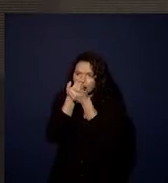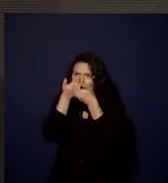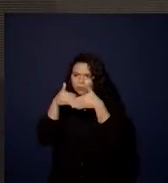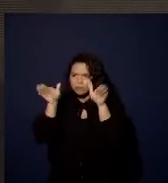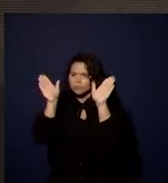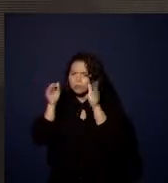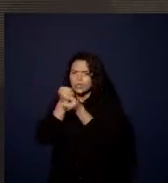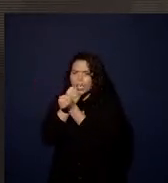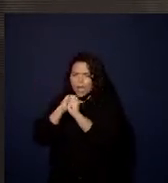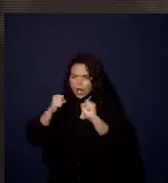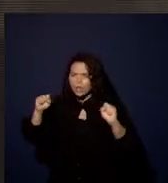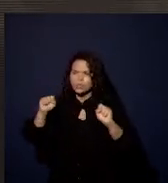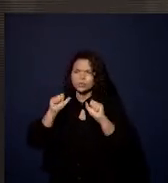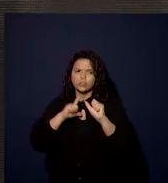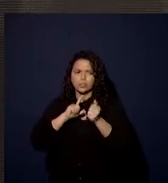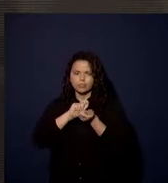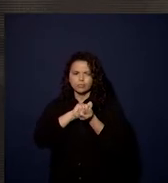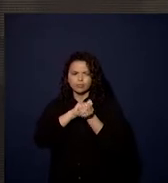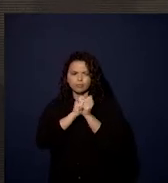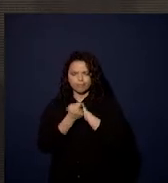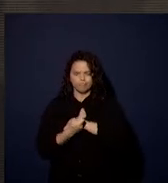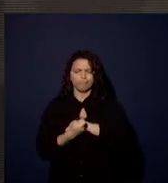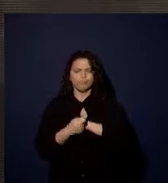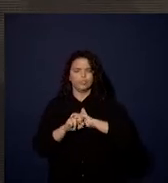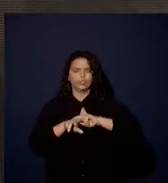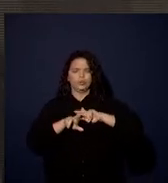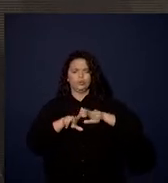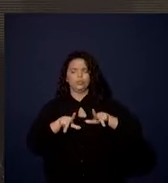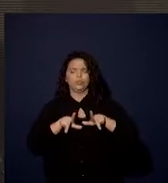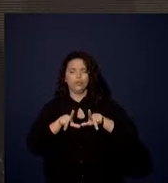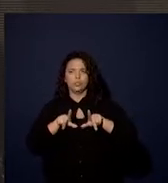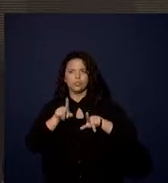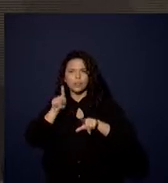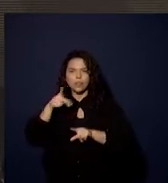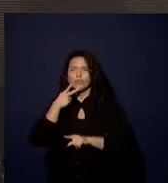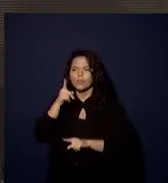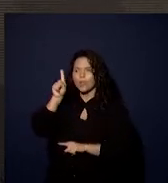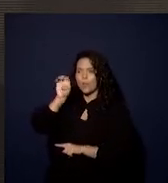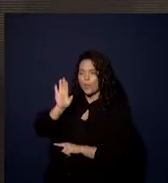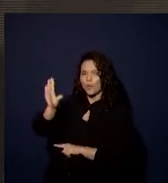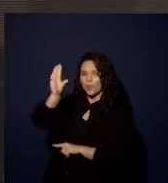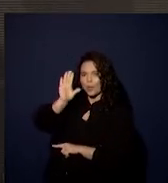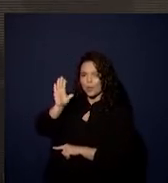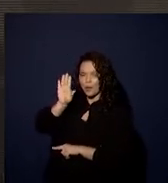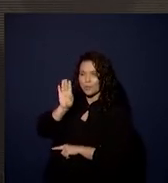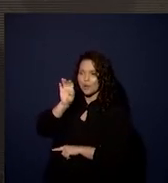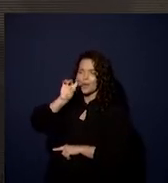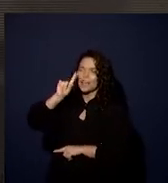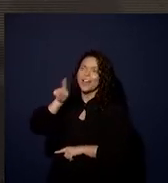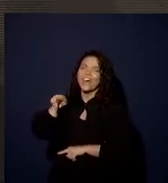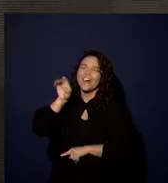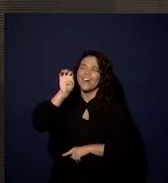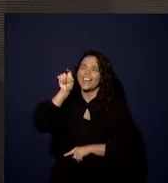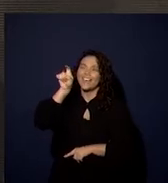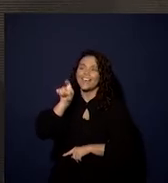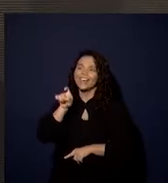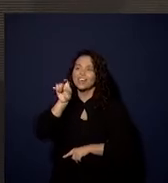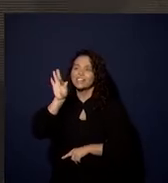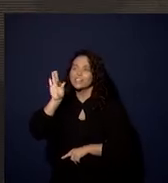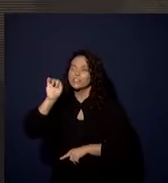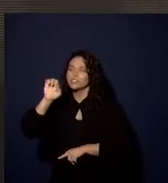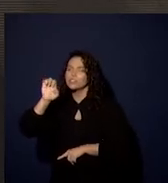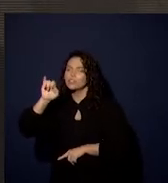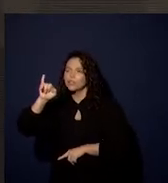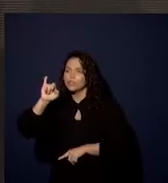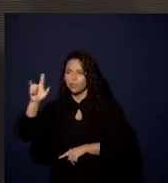grandes distorções então você olha Europa tem a história do wazefil né então assim é um fio que teoria venda do lixo e